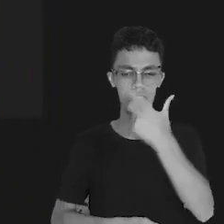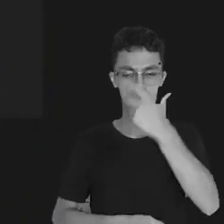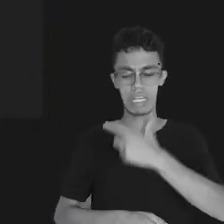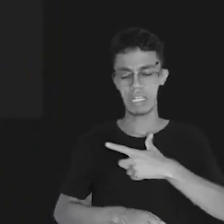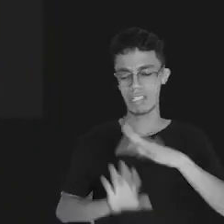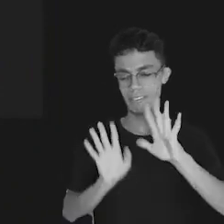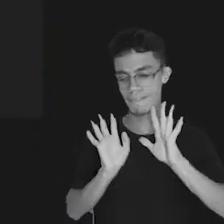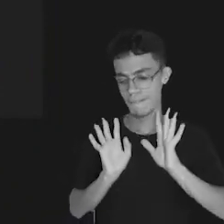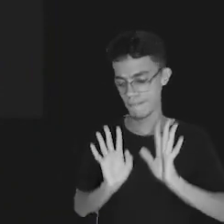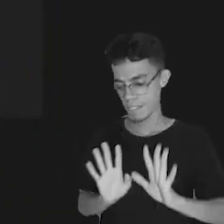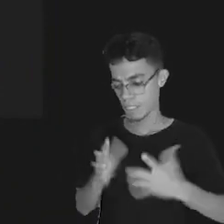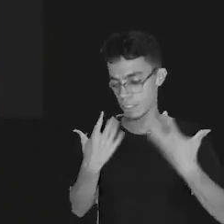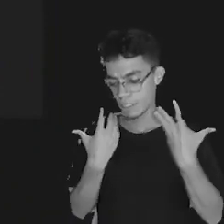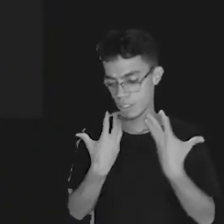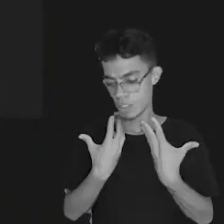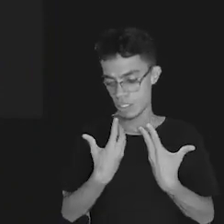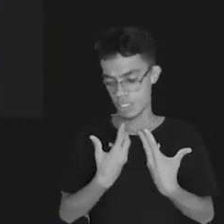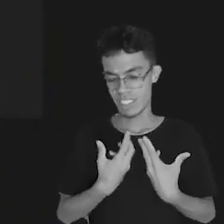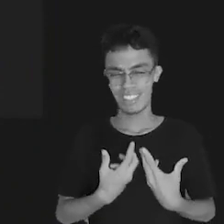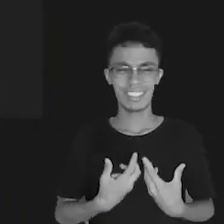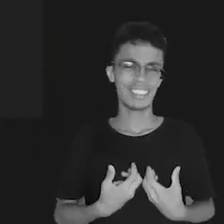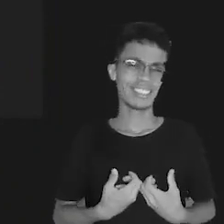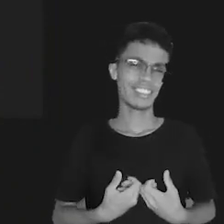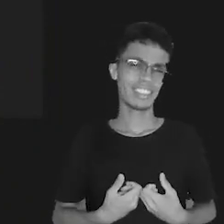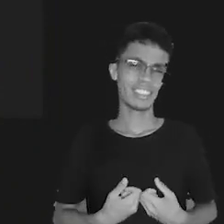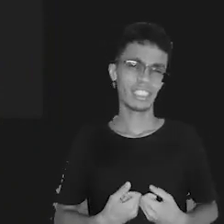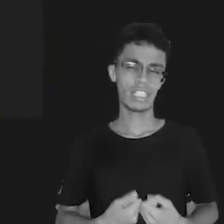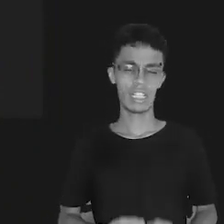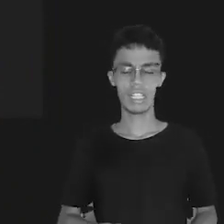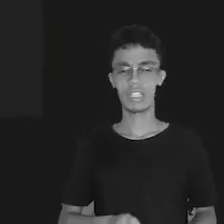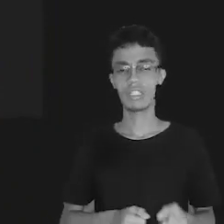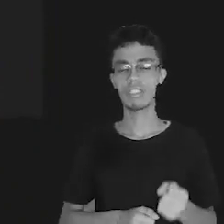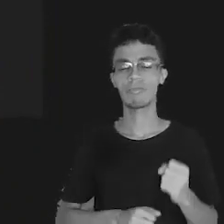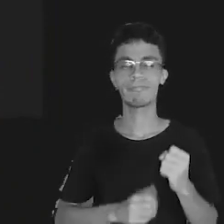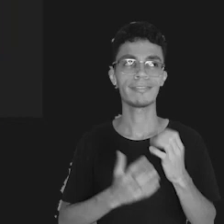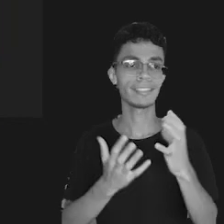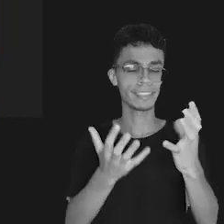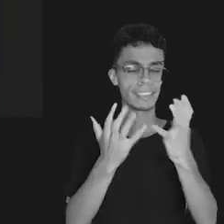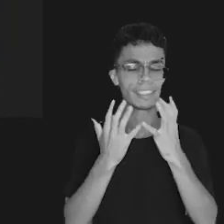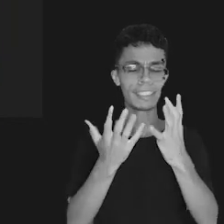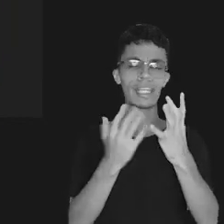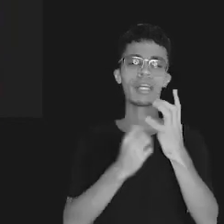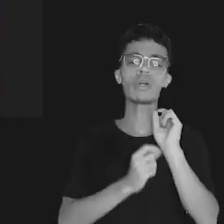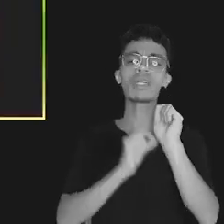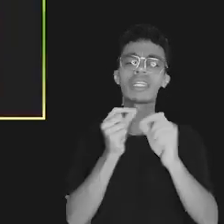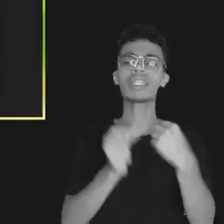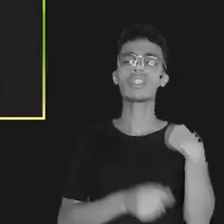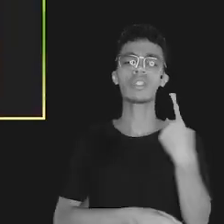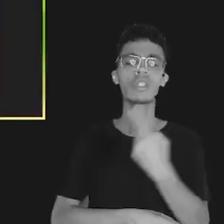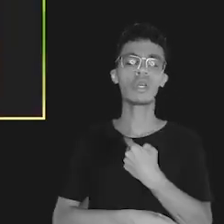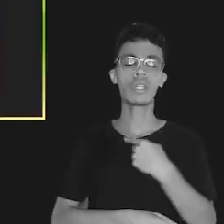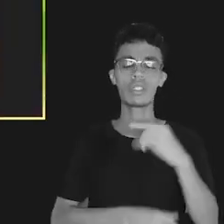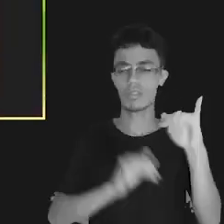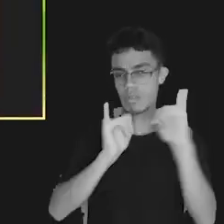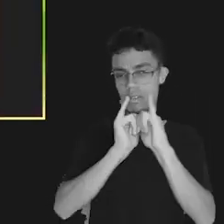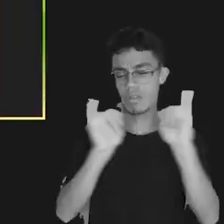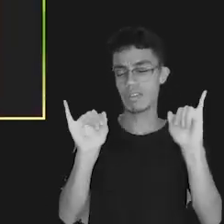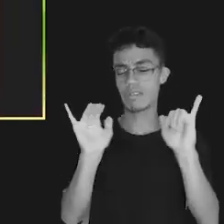Eu estou muito cansado. Afinal, o que quereis de nós? Que declare.